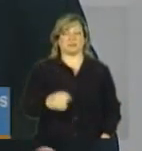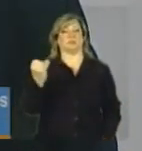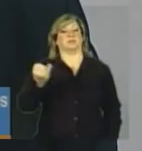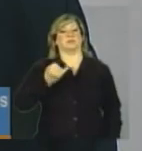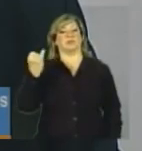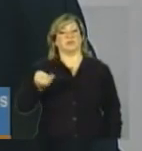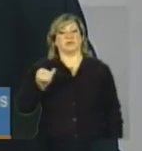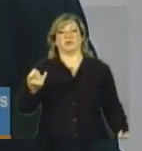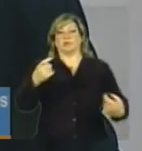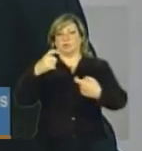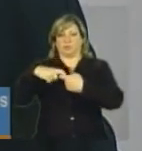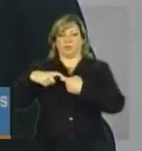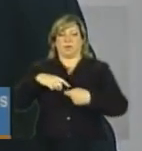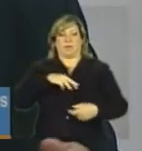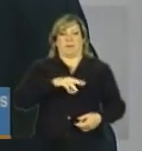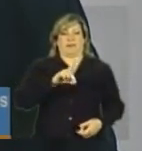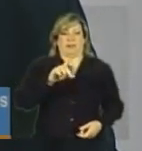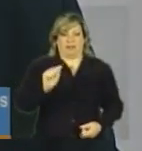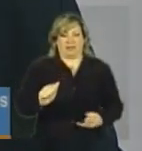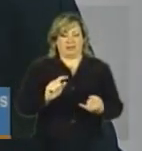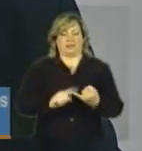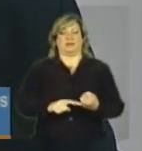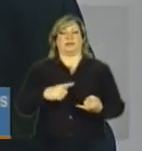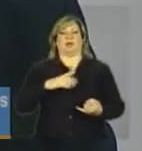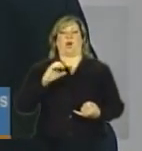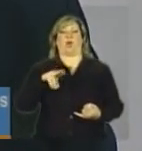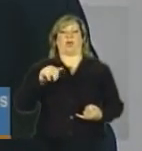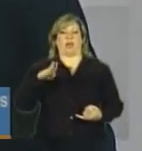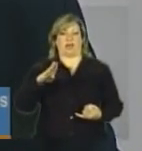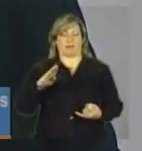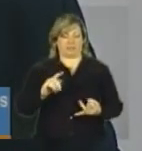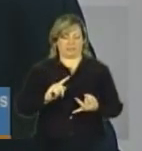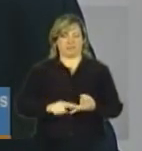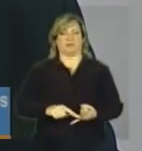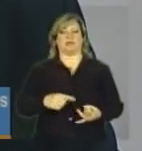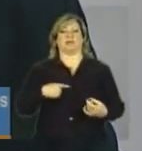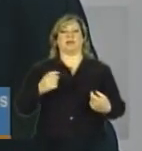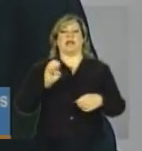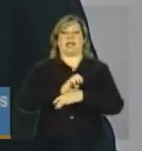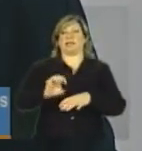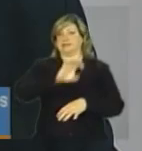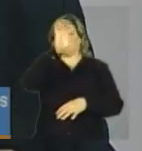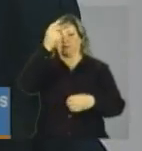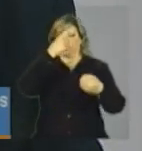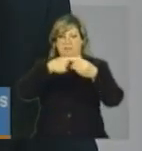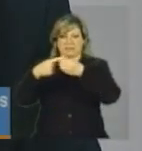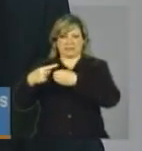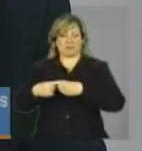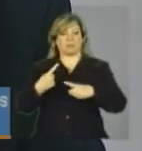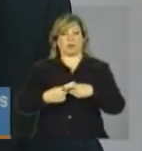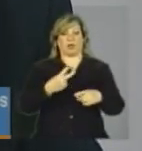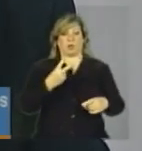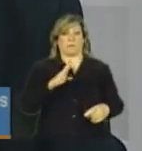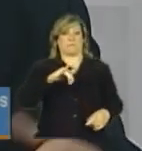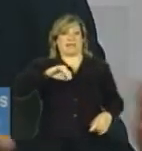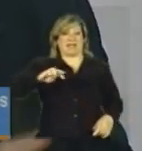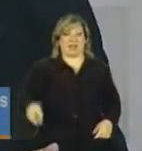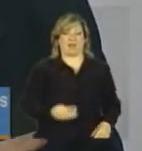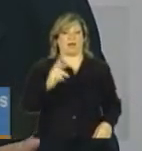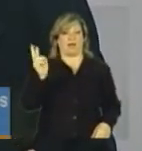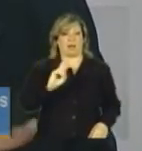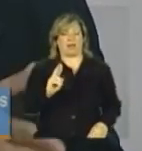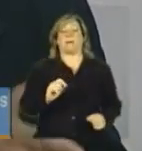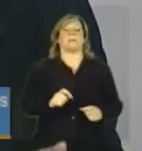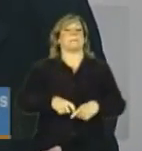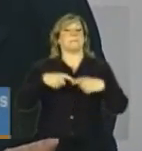importante a parceria com o MDA, a parceria com a CONAB, a parceria com estados e municípios, porque R bilhões deais significam